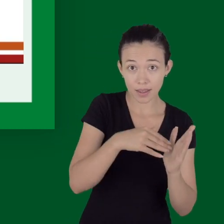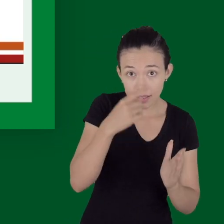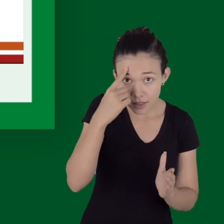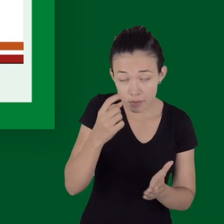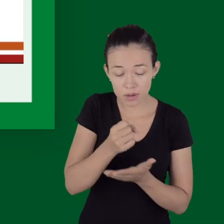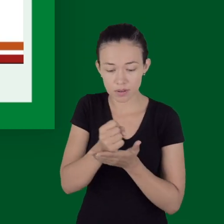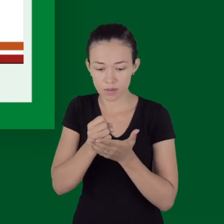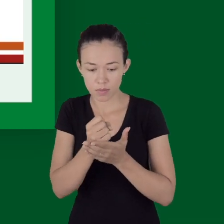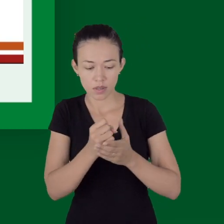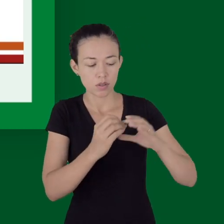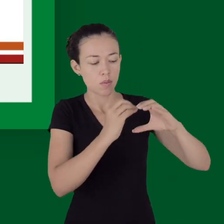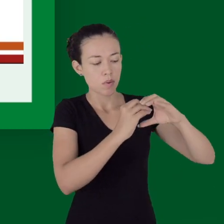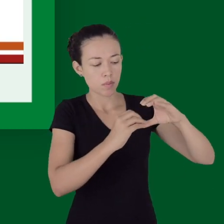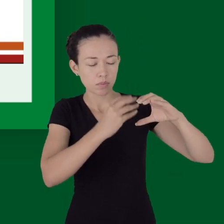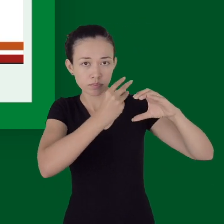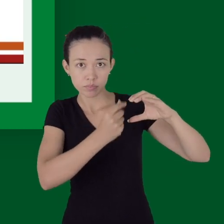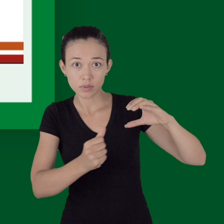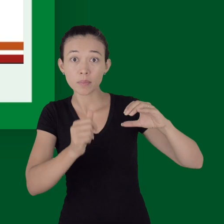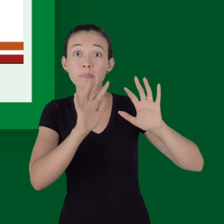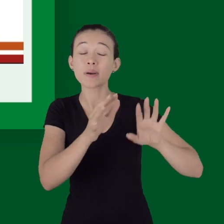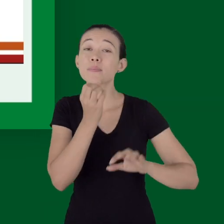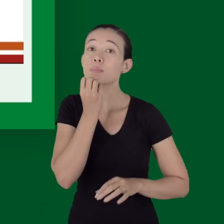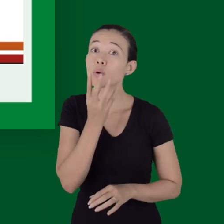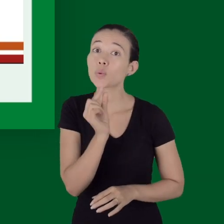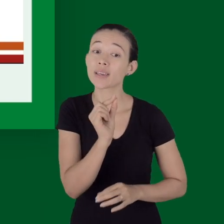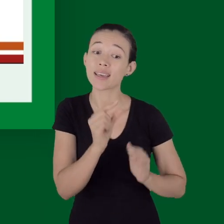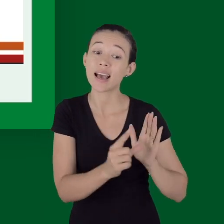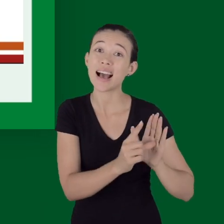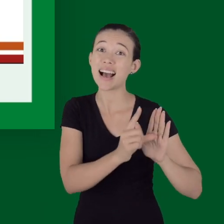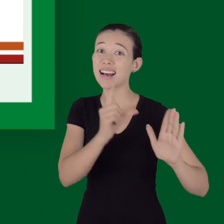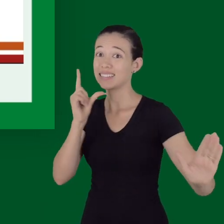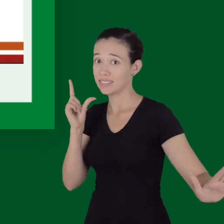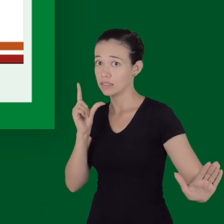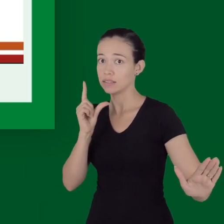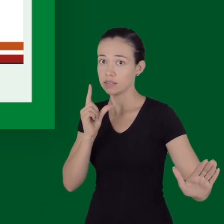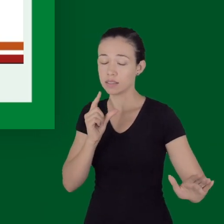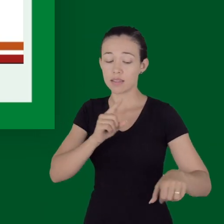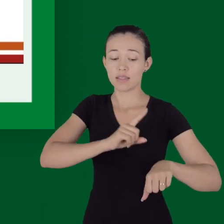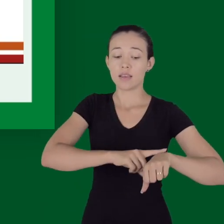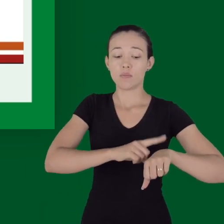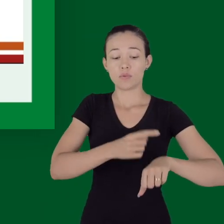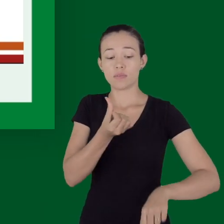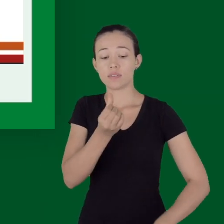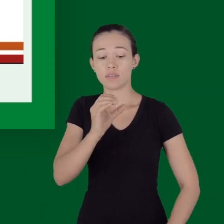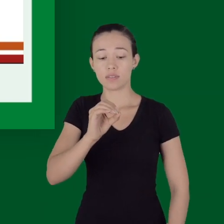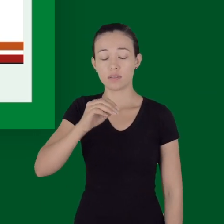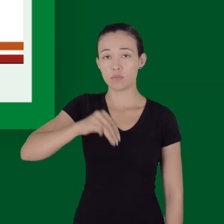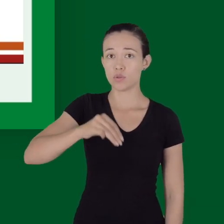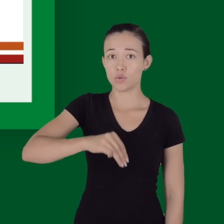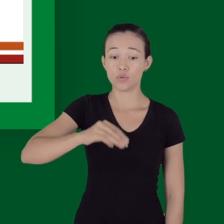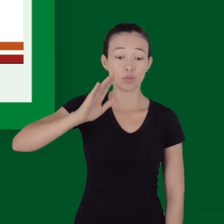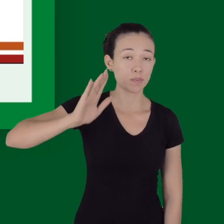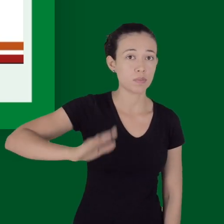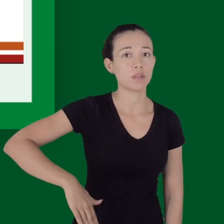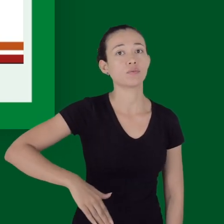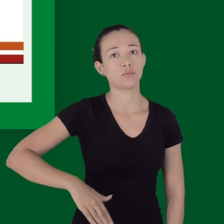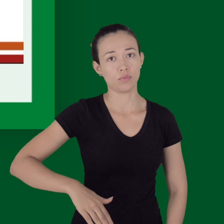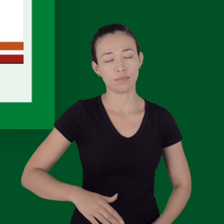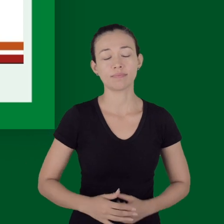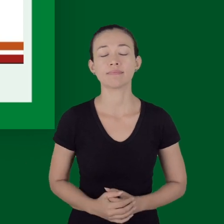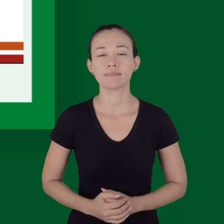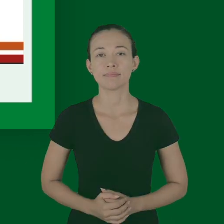consideramos a trombectomia mecânica, que vai depender do vaso acometido, de alguns outros fatores, da viabilidade, né, do